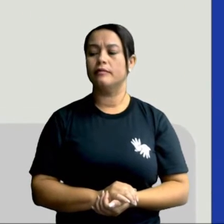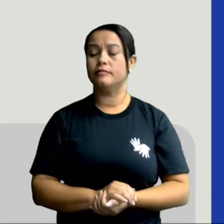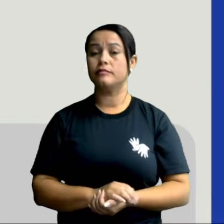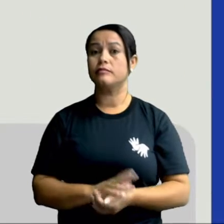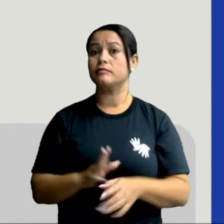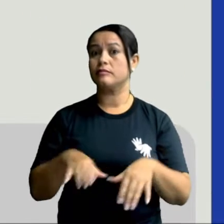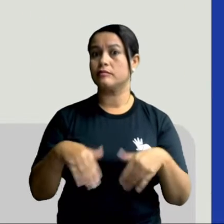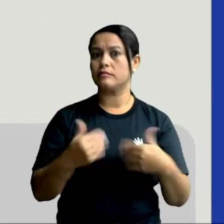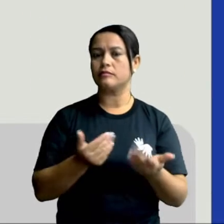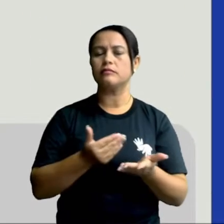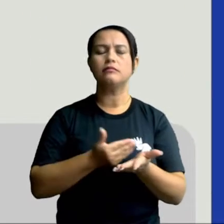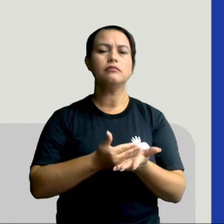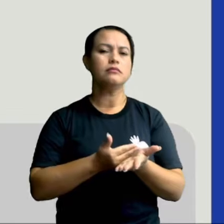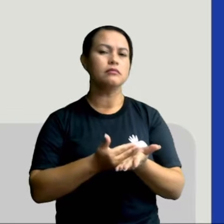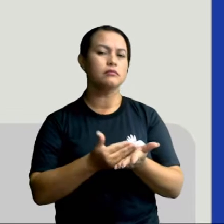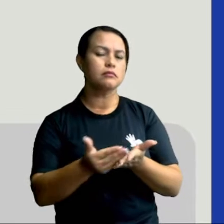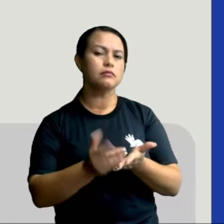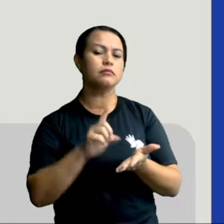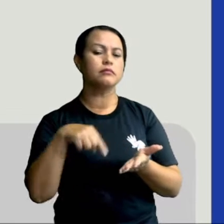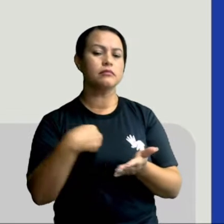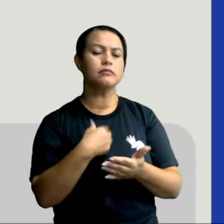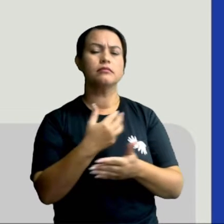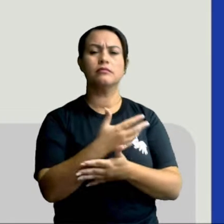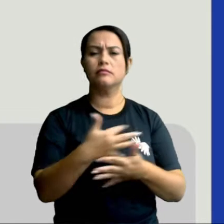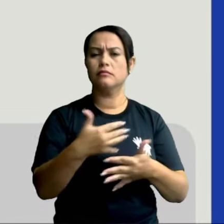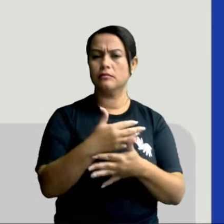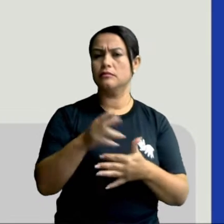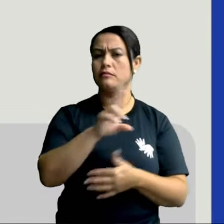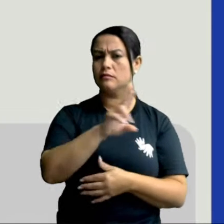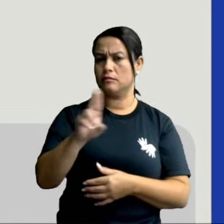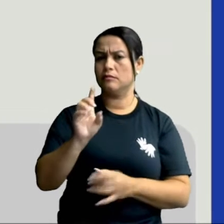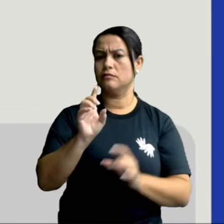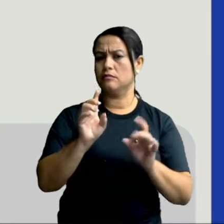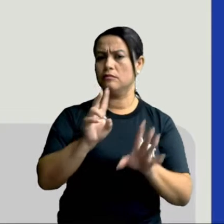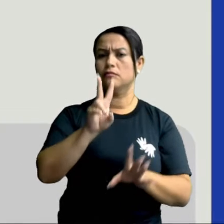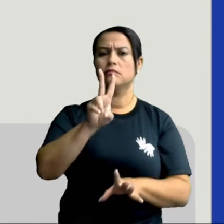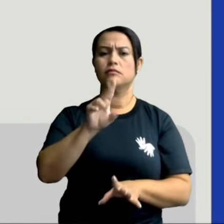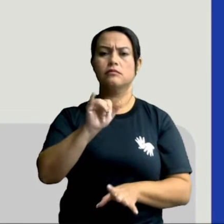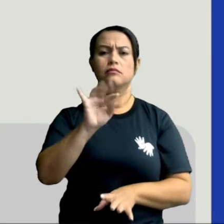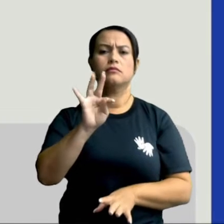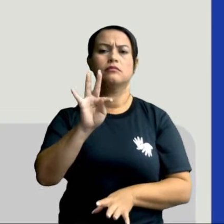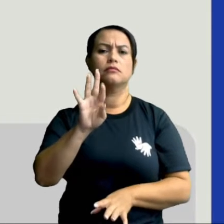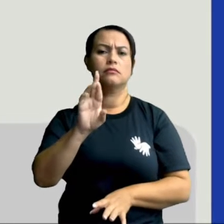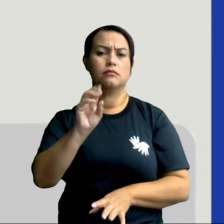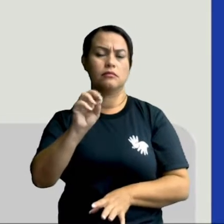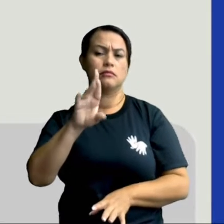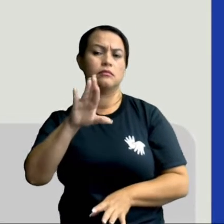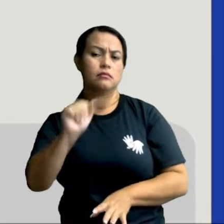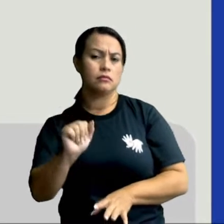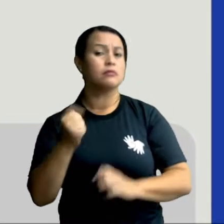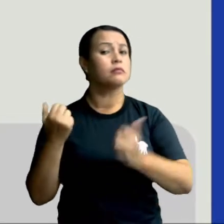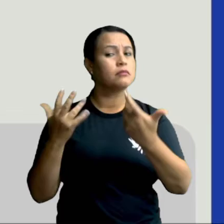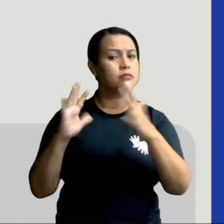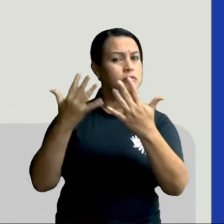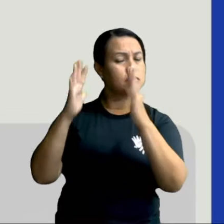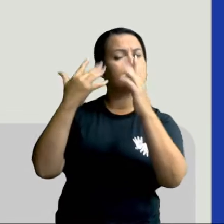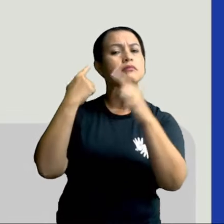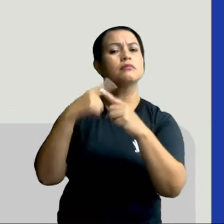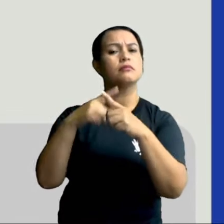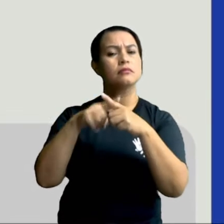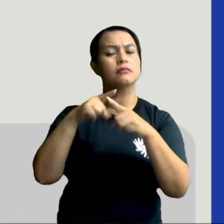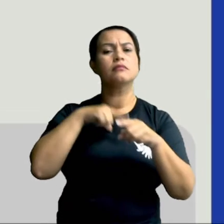Então, inicialmente, né, nossa cidade ela recebeu o nome de Vitória, né, que foi em homenagem à Batalha lá dos